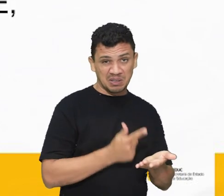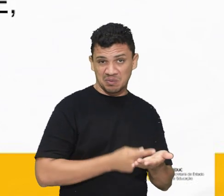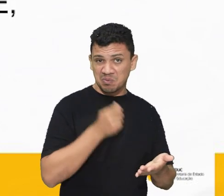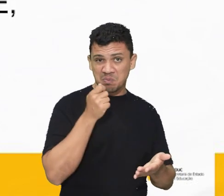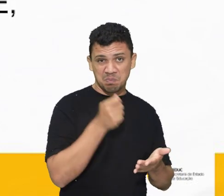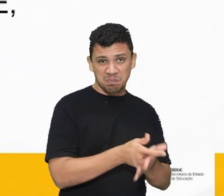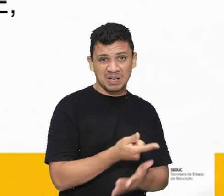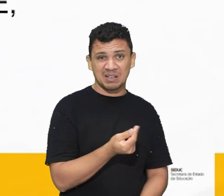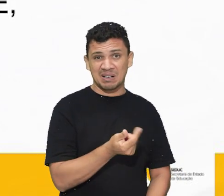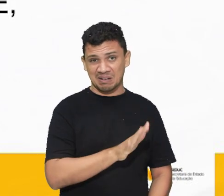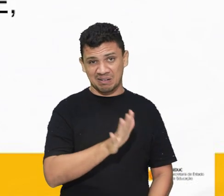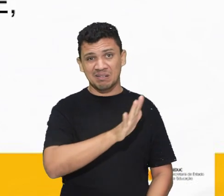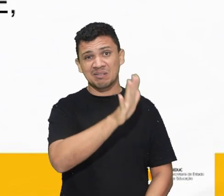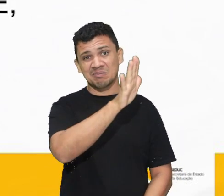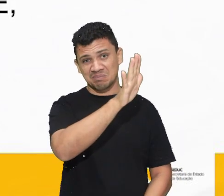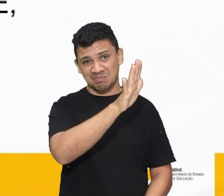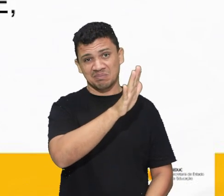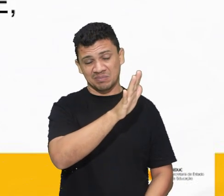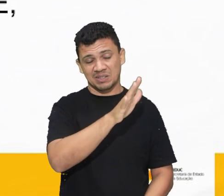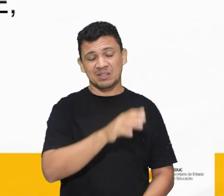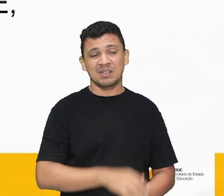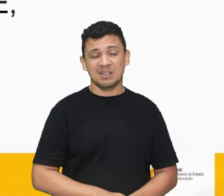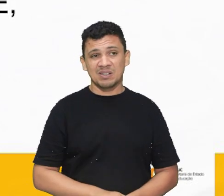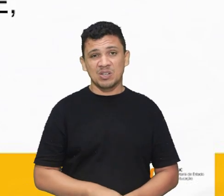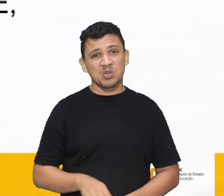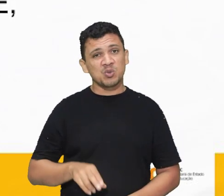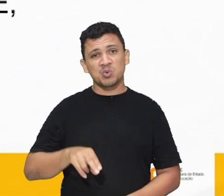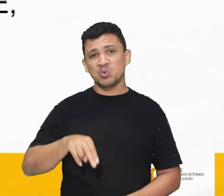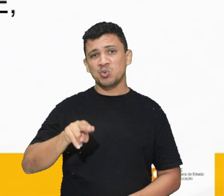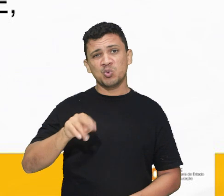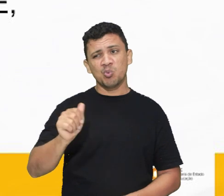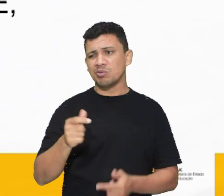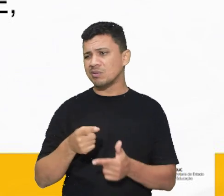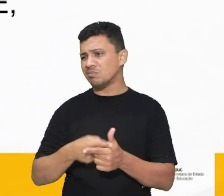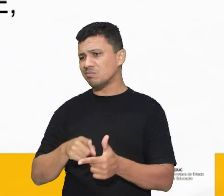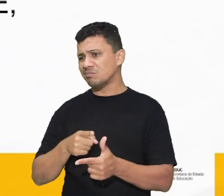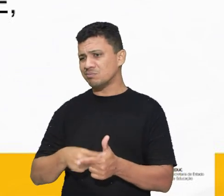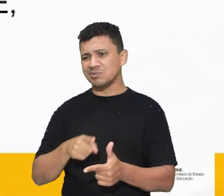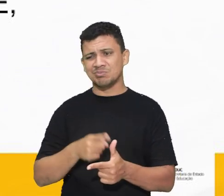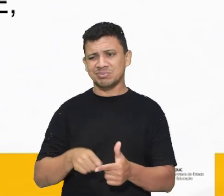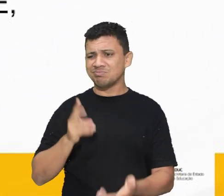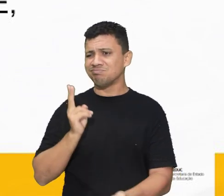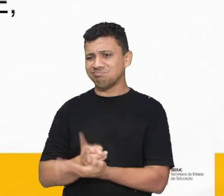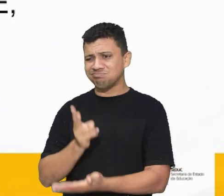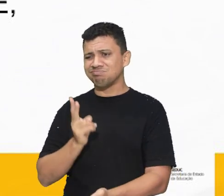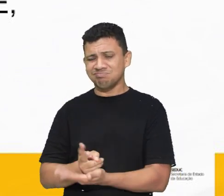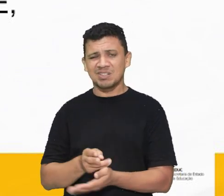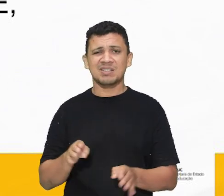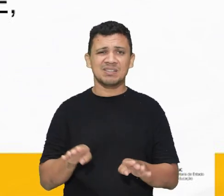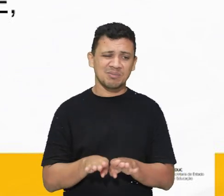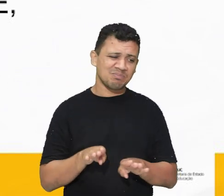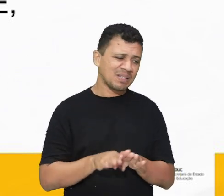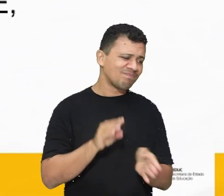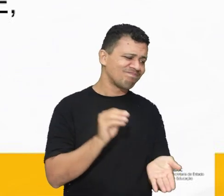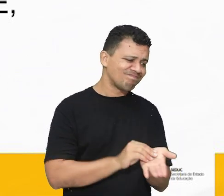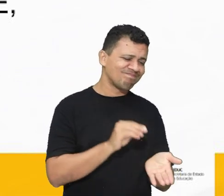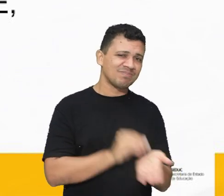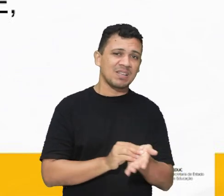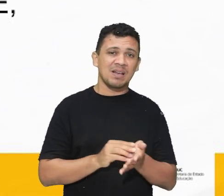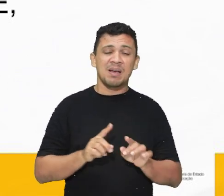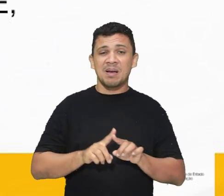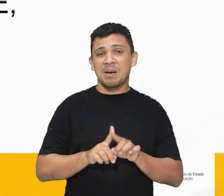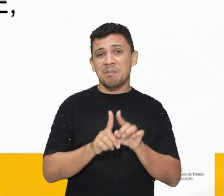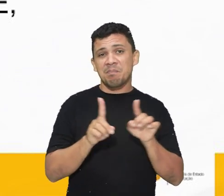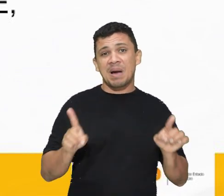em livrarias, nunca acabar de problemas e de carências. Mas de um tempo para